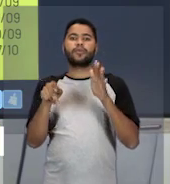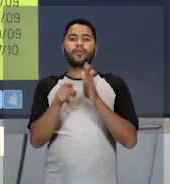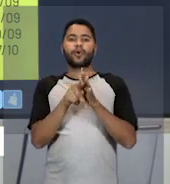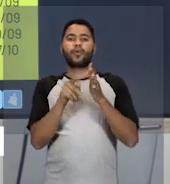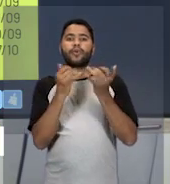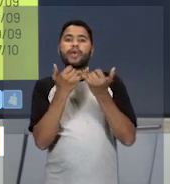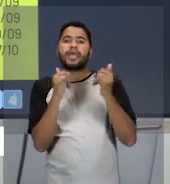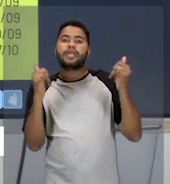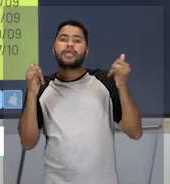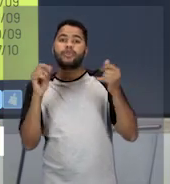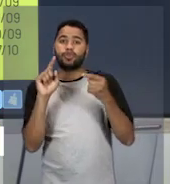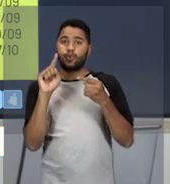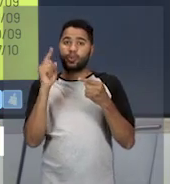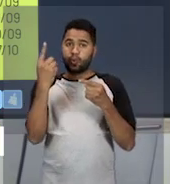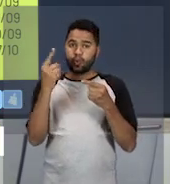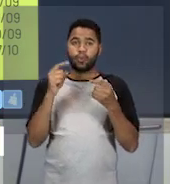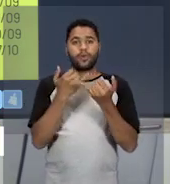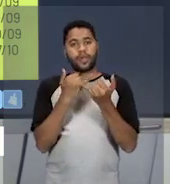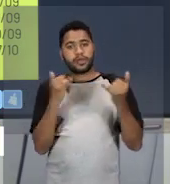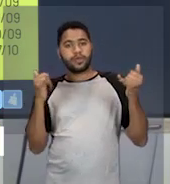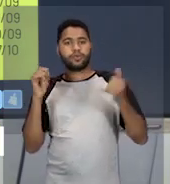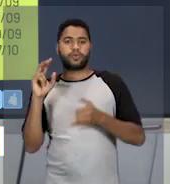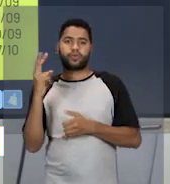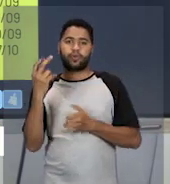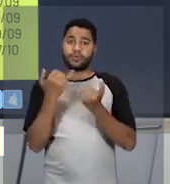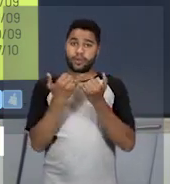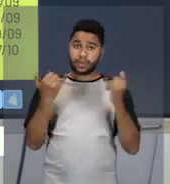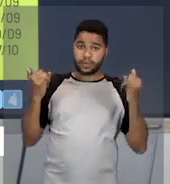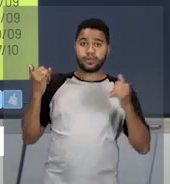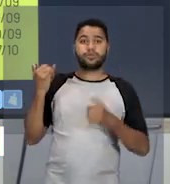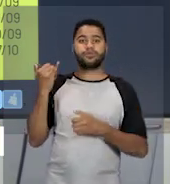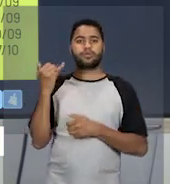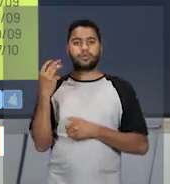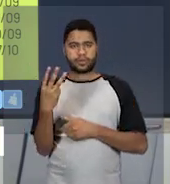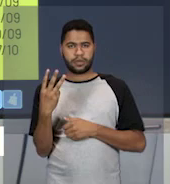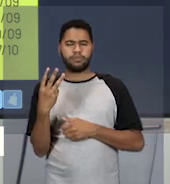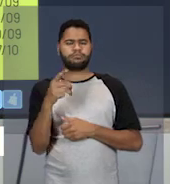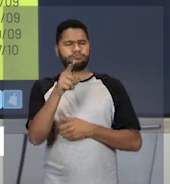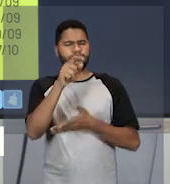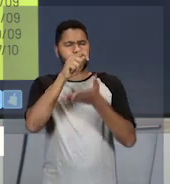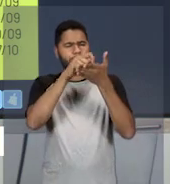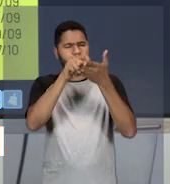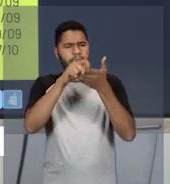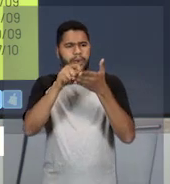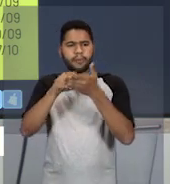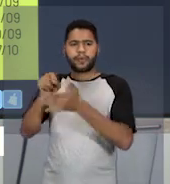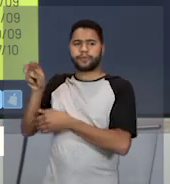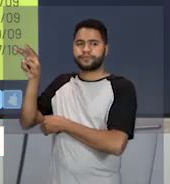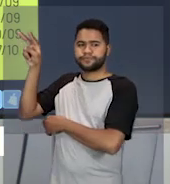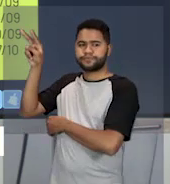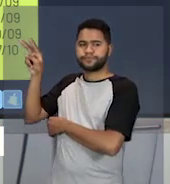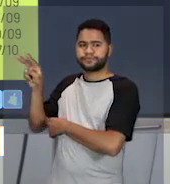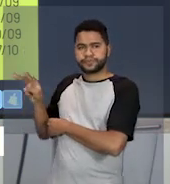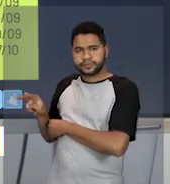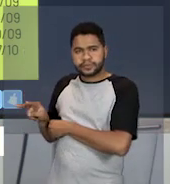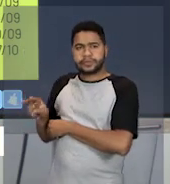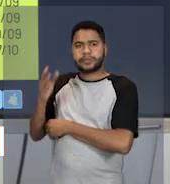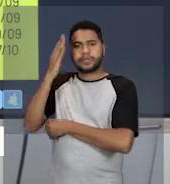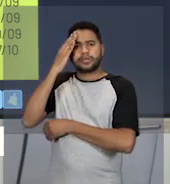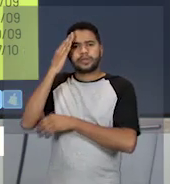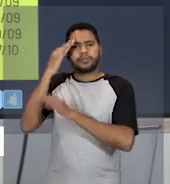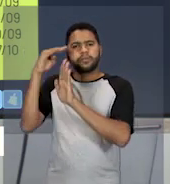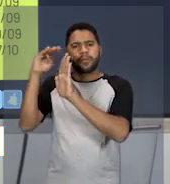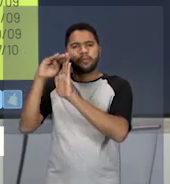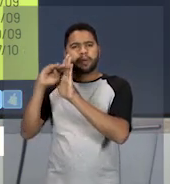1, fontes de energia 2 e fontes de energia 3. Anotem, tá? No caderno de vocês, para vocês saberem aí